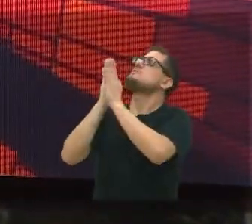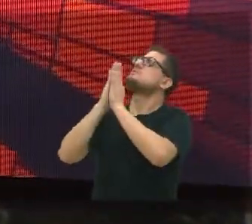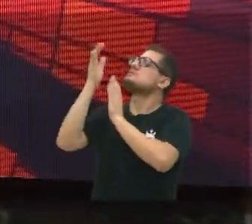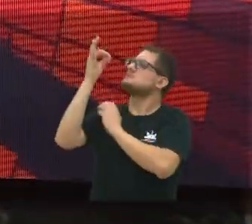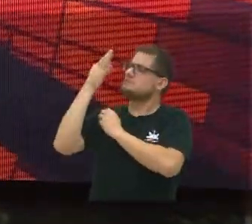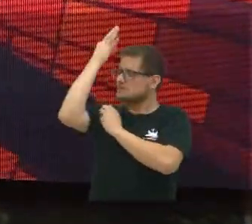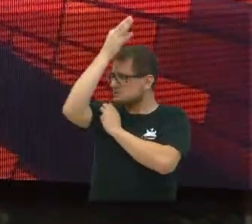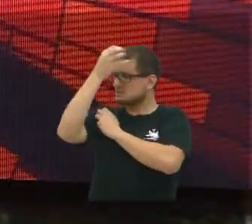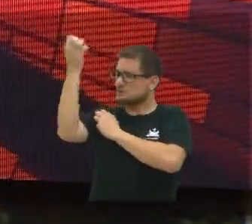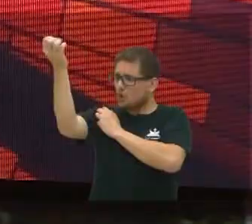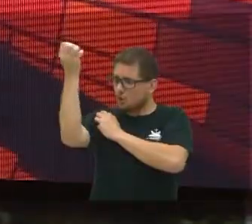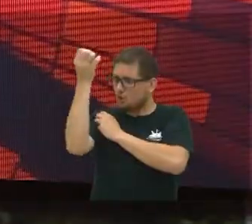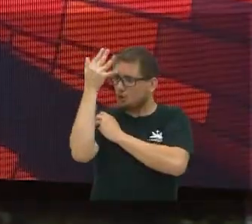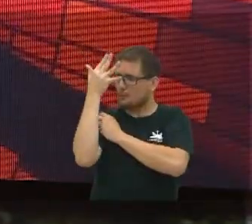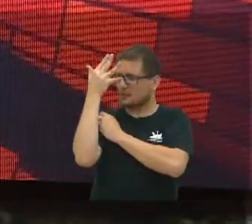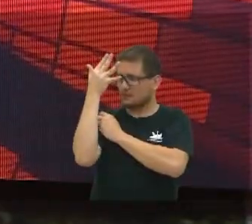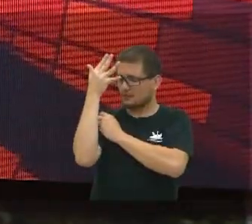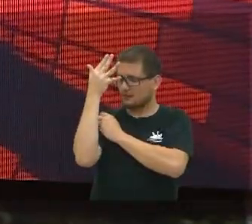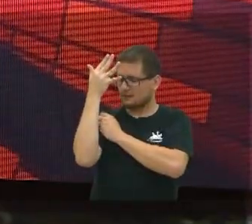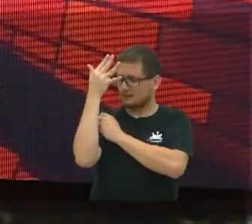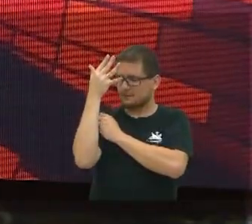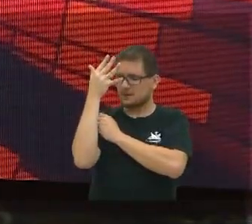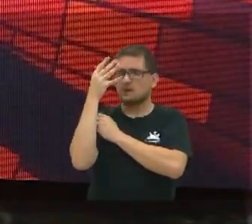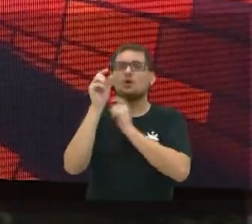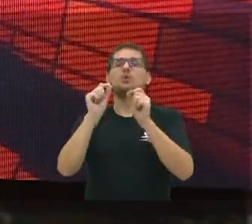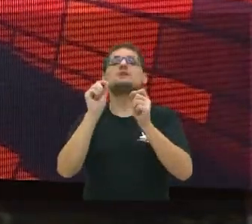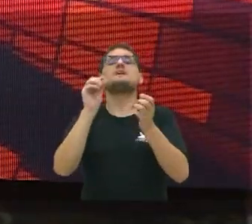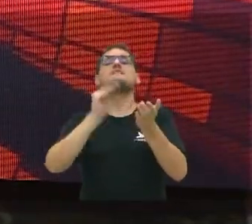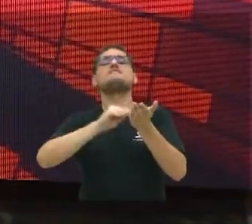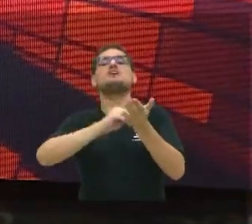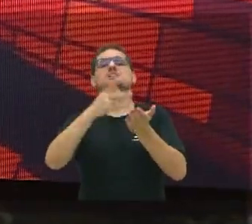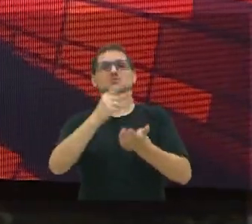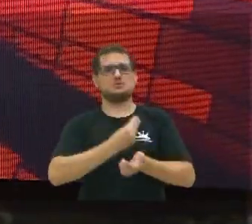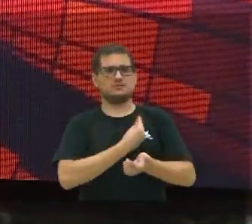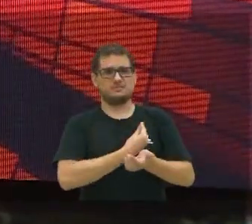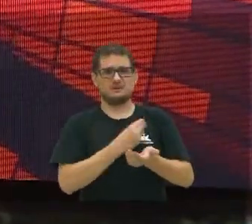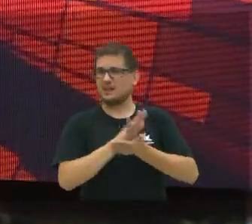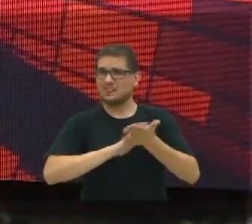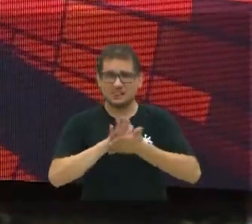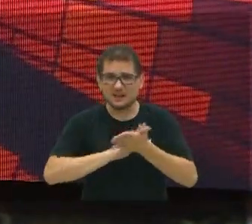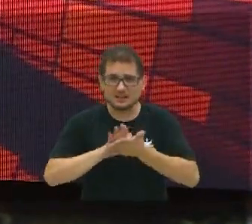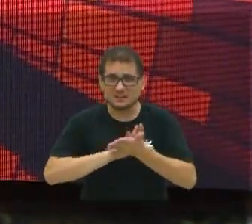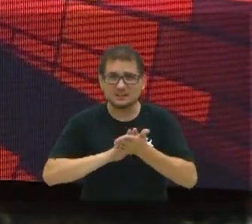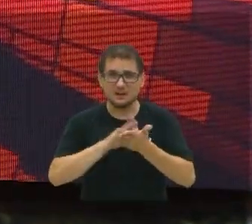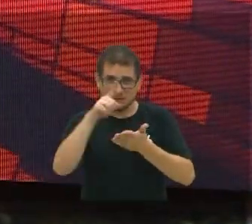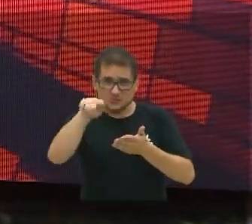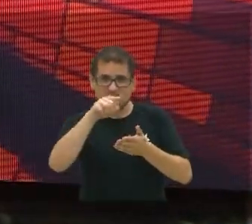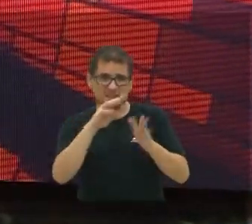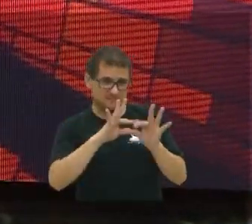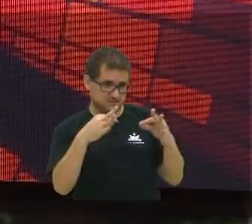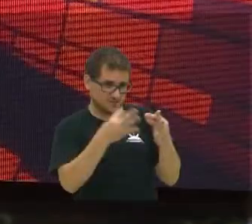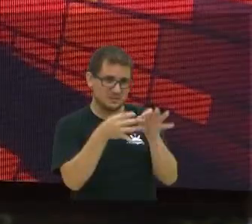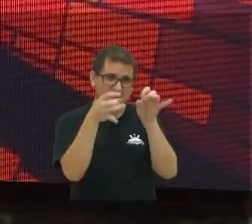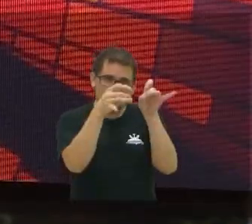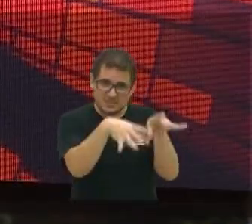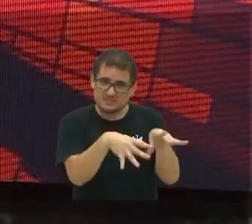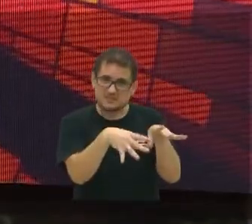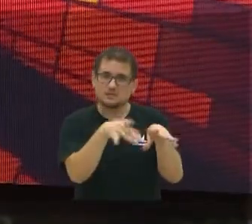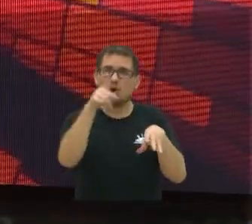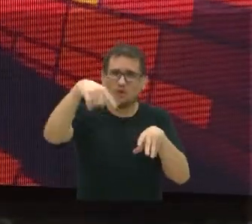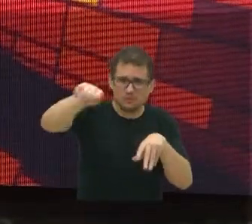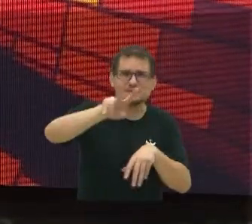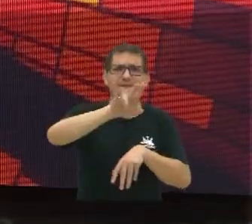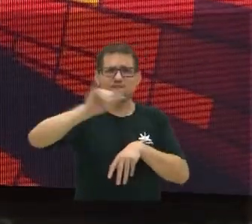Você vai desistir? Vai desistir da tua vida familiar? Você vai desistir